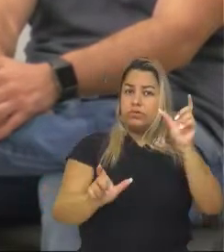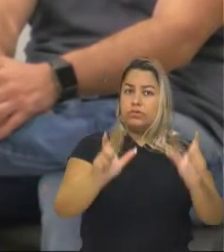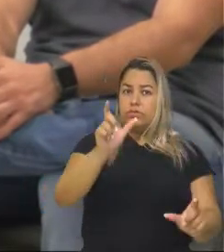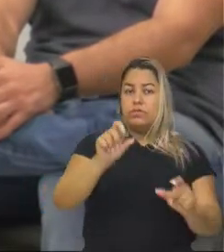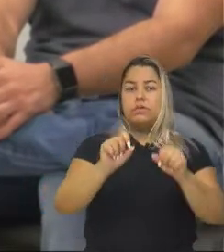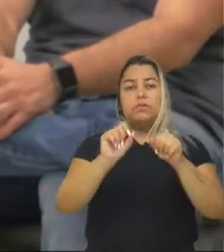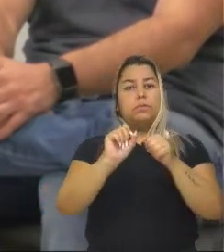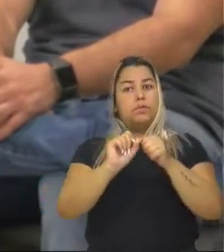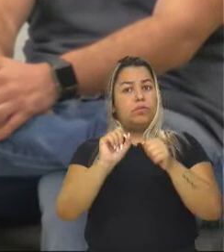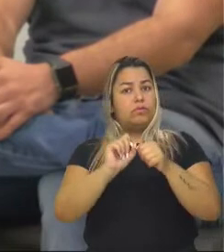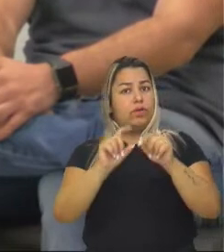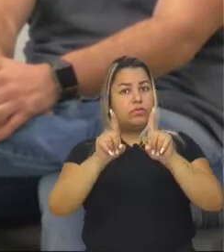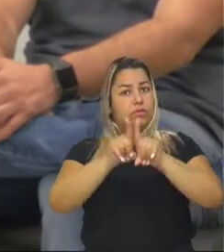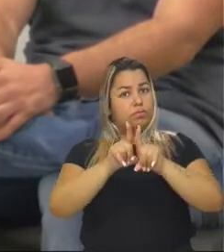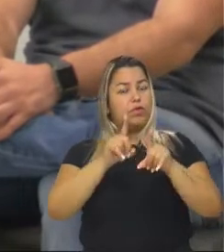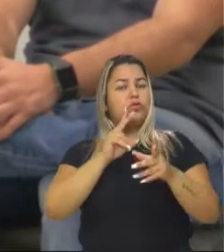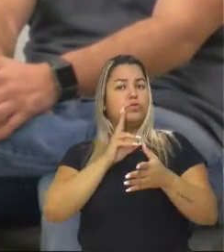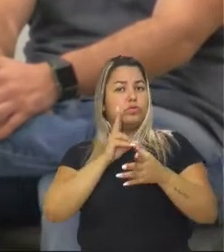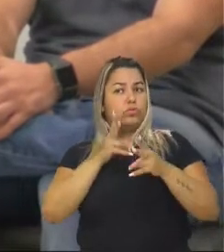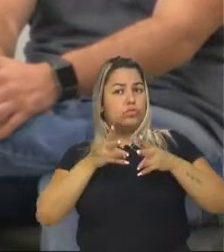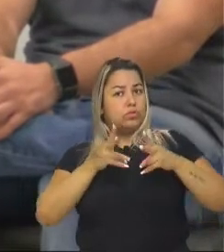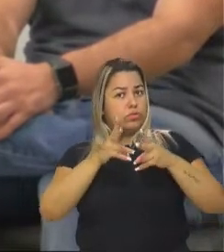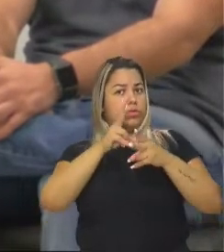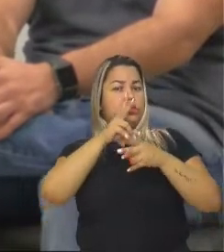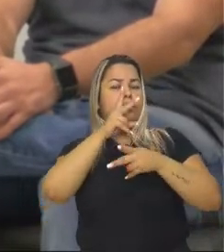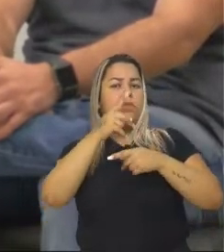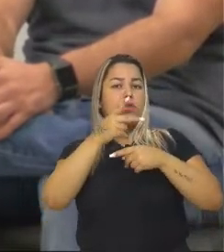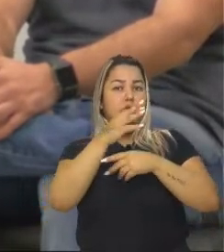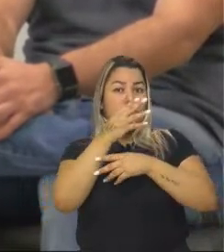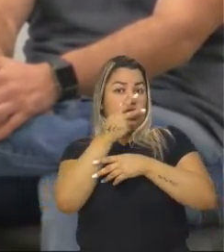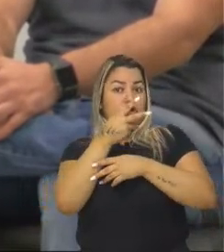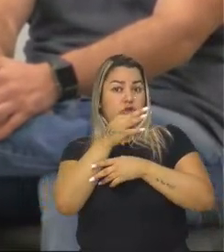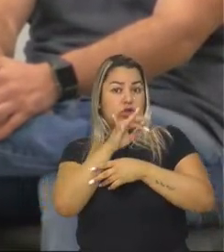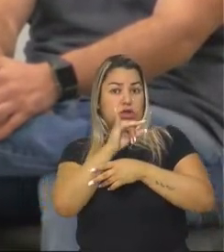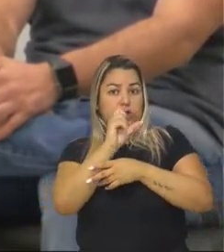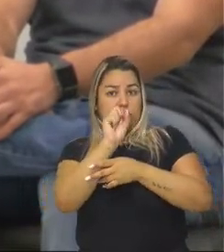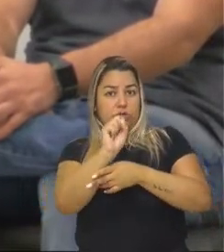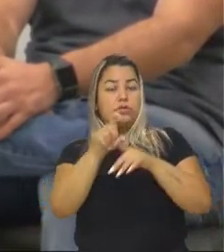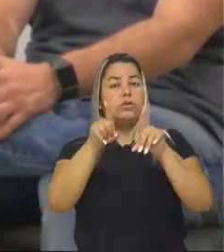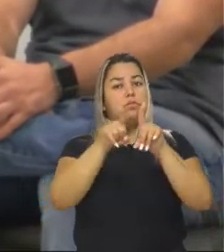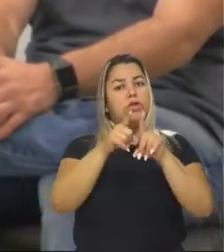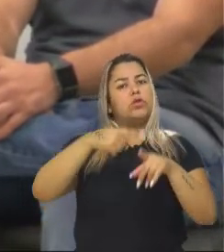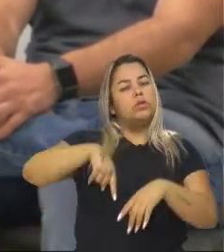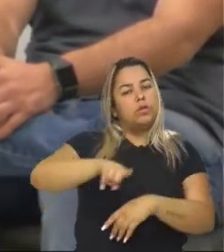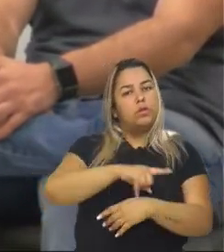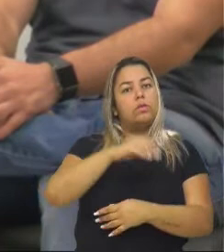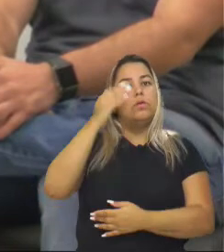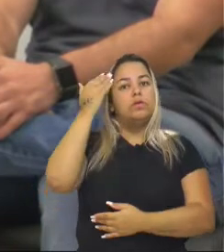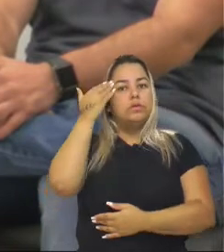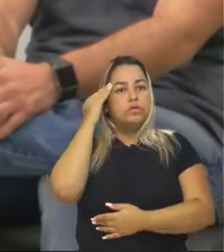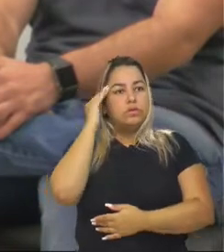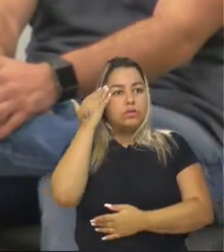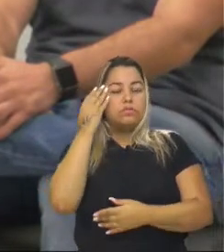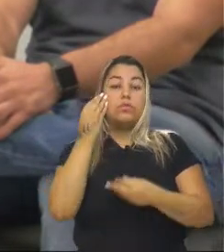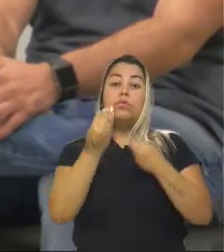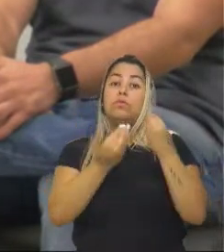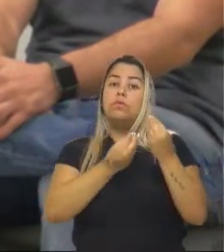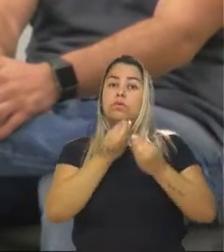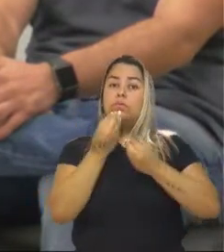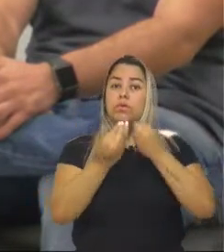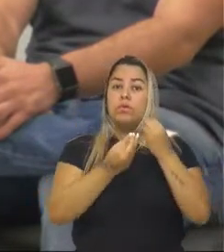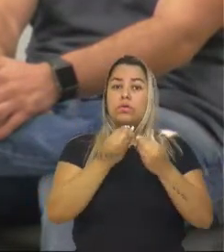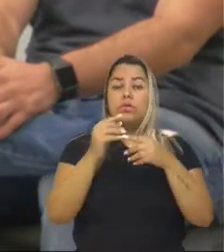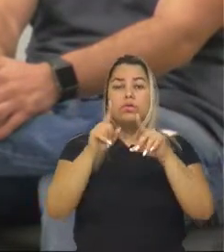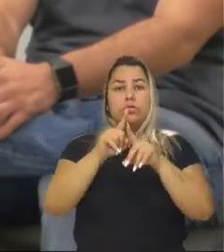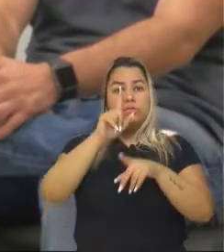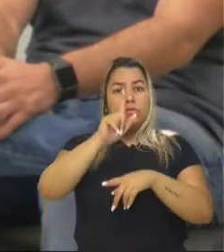produzir o tom de resistência, um tom de crítica, o tom que nós entendemos como deve ser o tom de uma